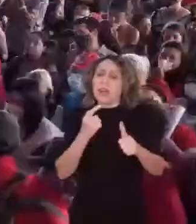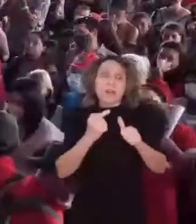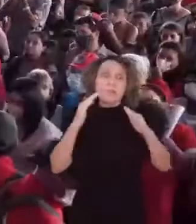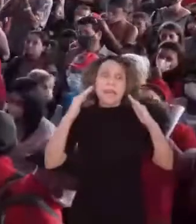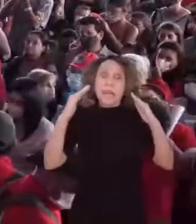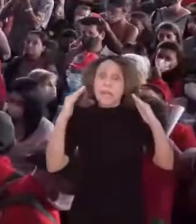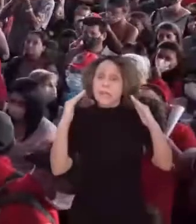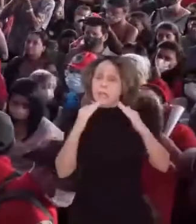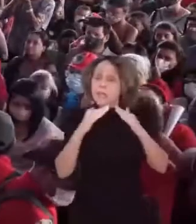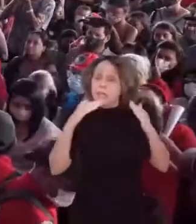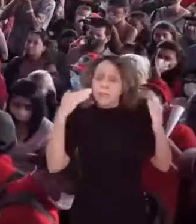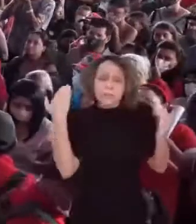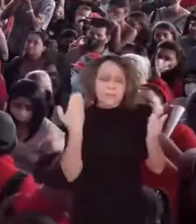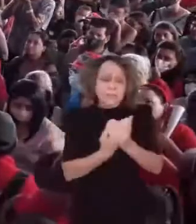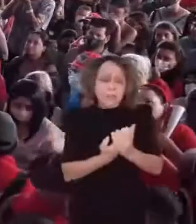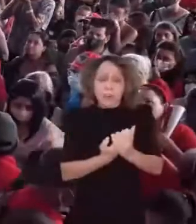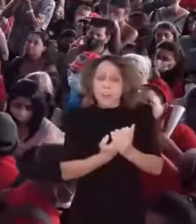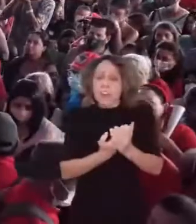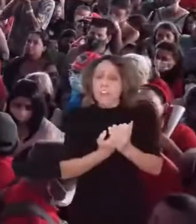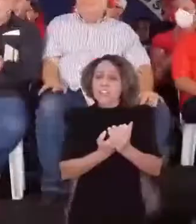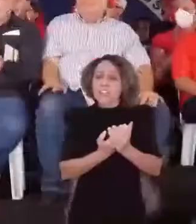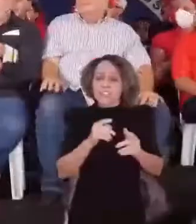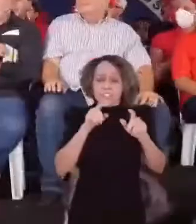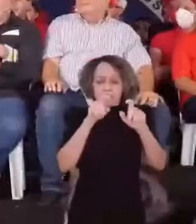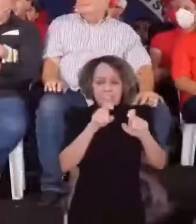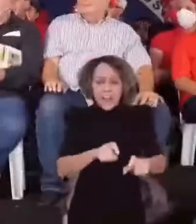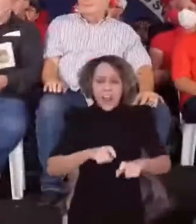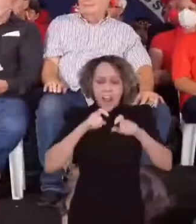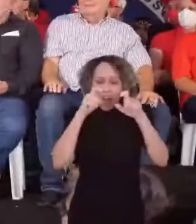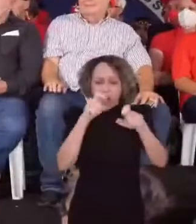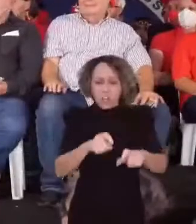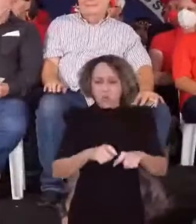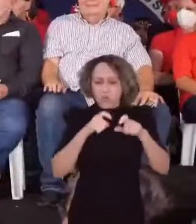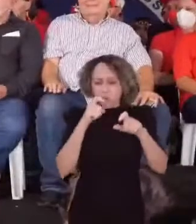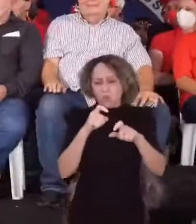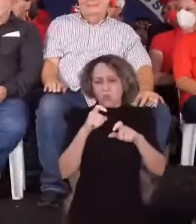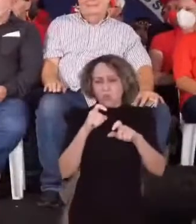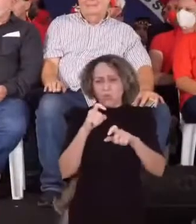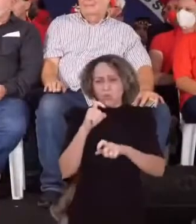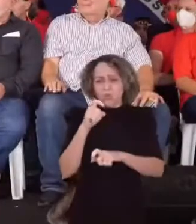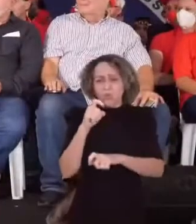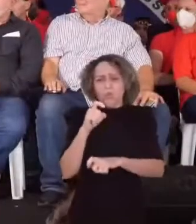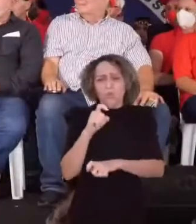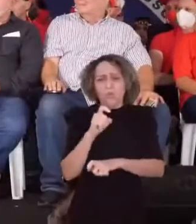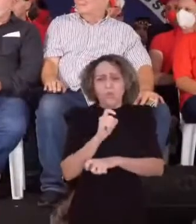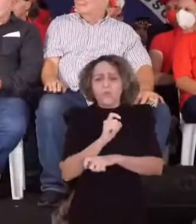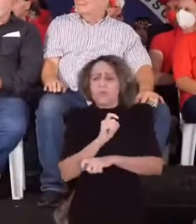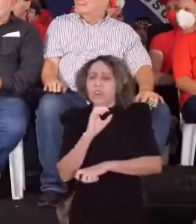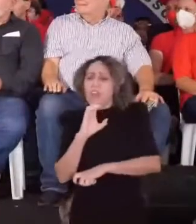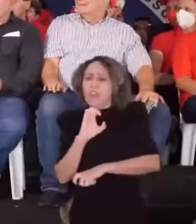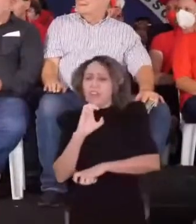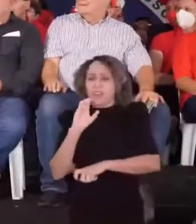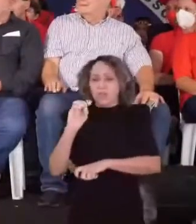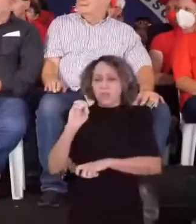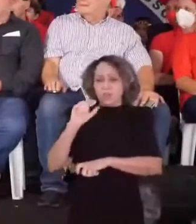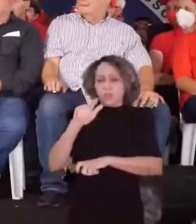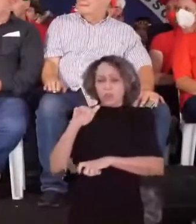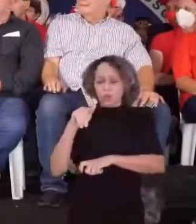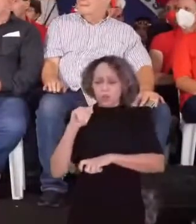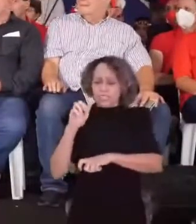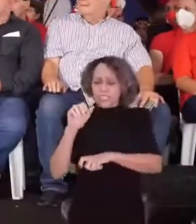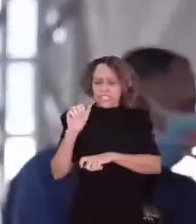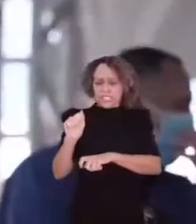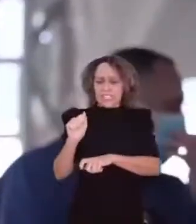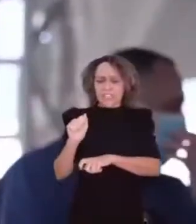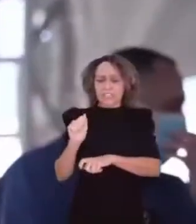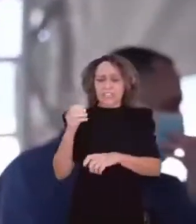E só foi assim, depois, também, juntos com a Universidade Federal do Paraná, que tinha um